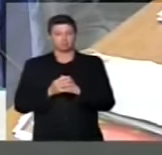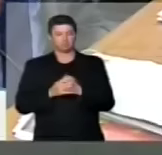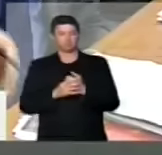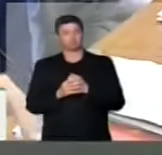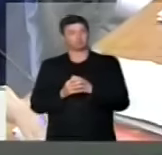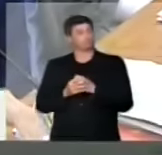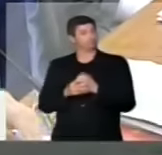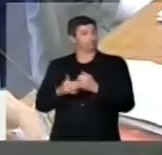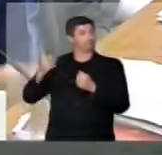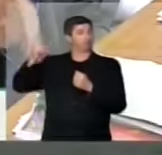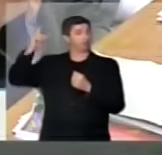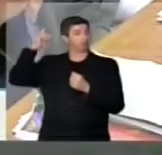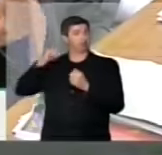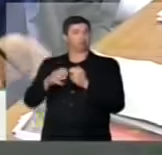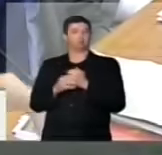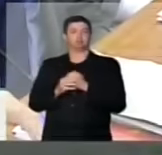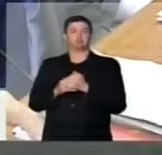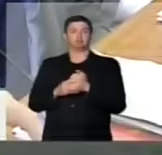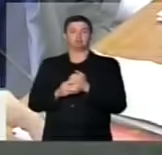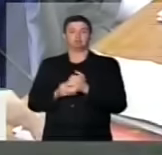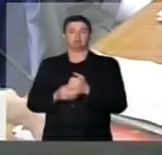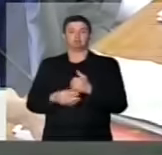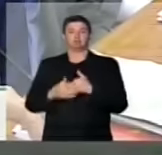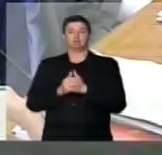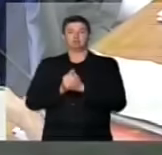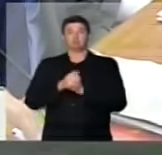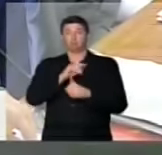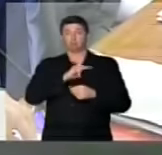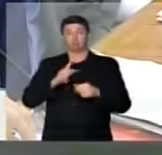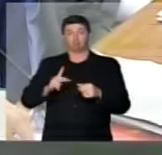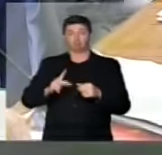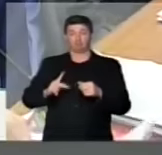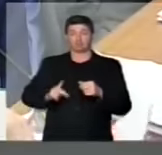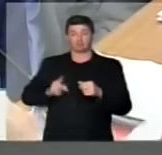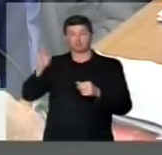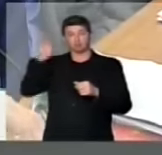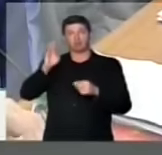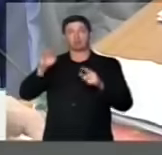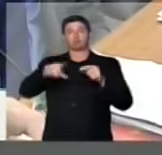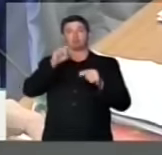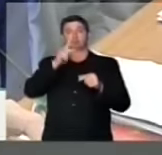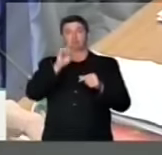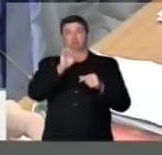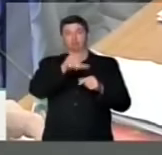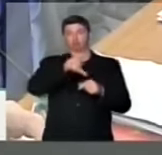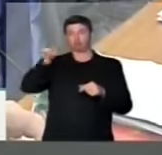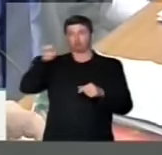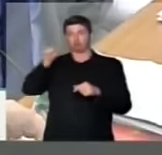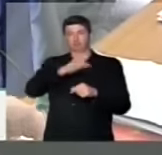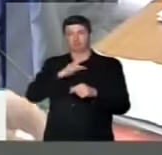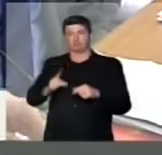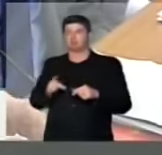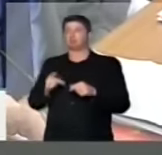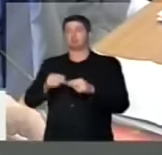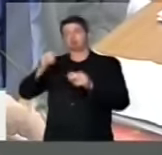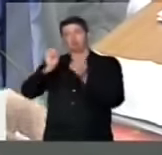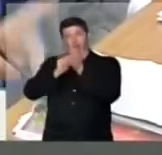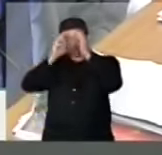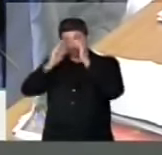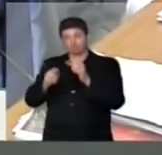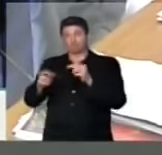lá. O PT que hoje defende uma presidente da República que desrespeitou a lei de responsabilidade